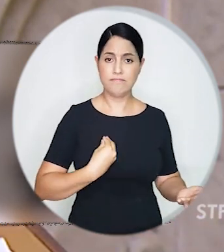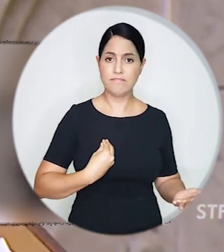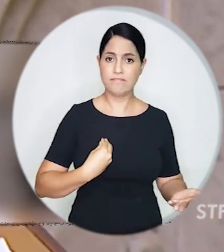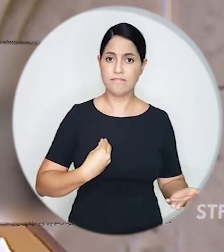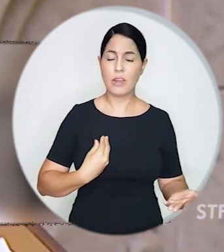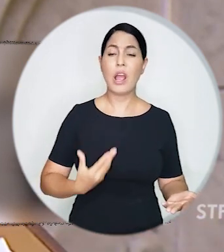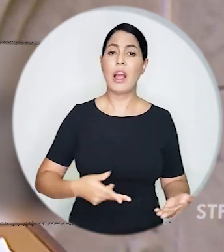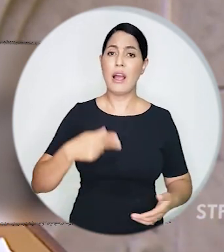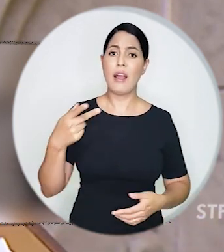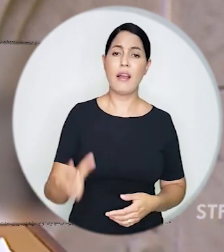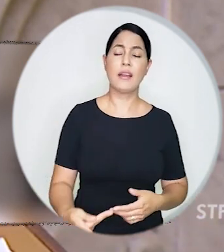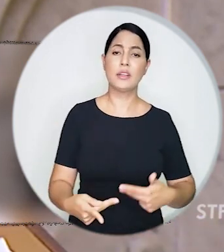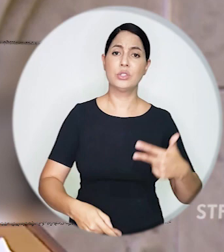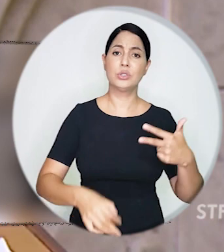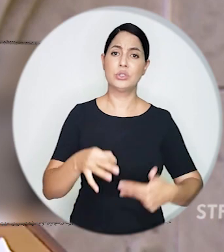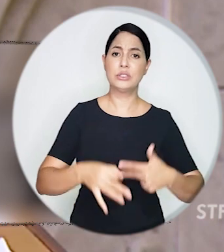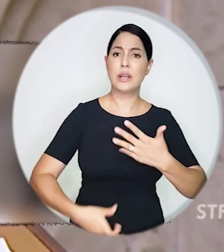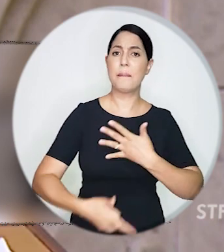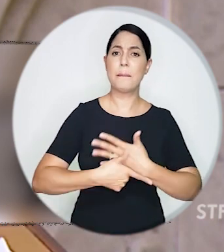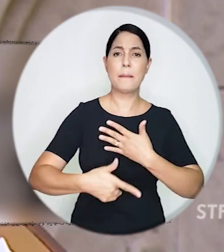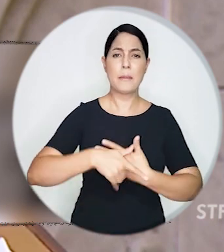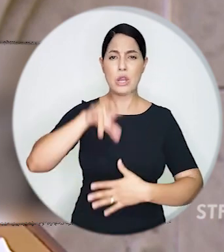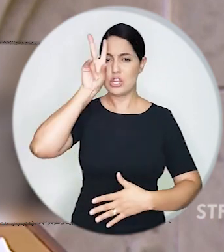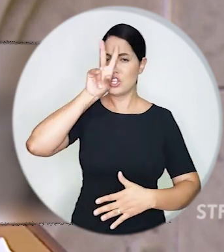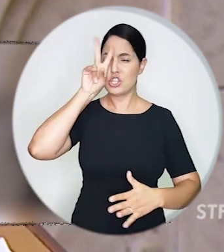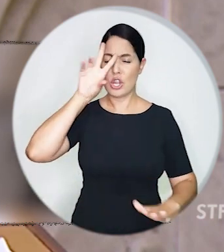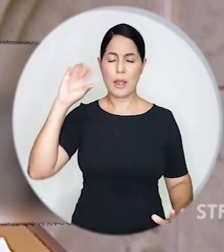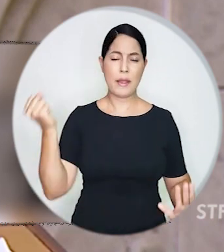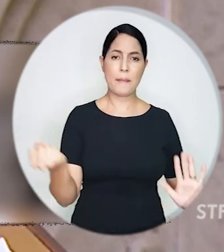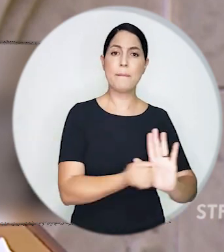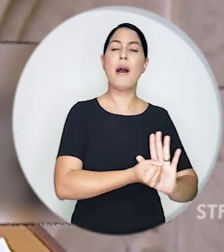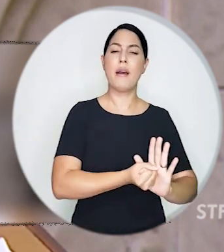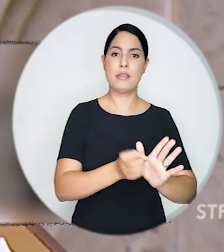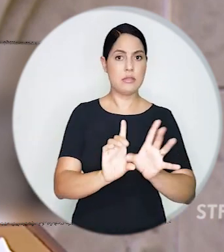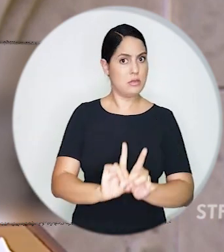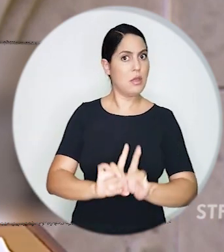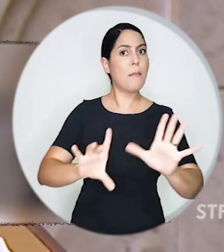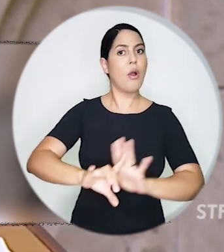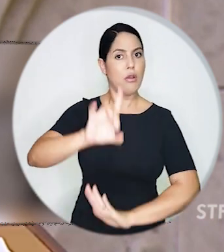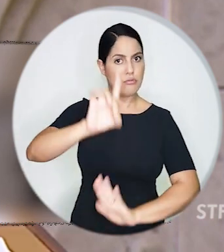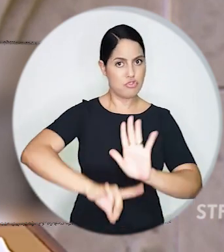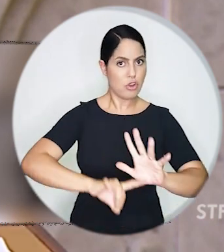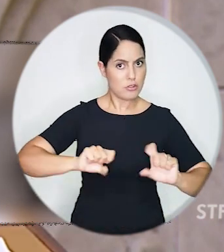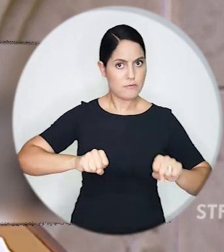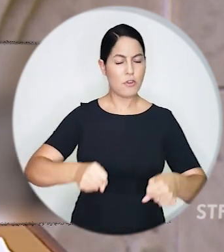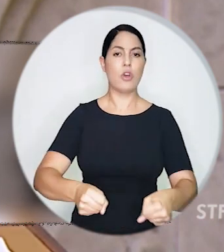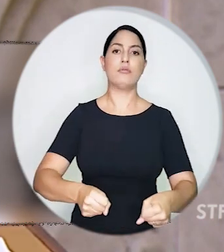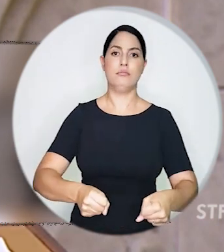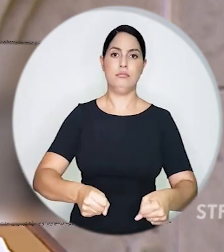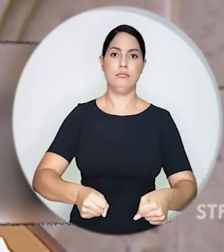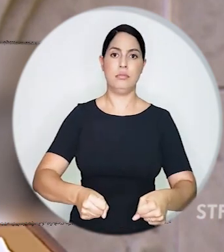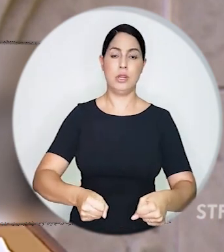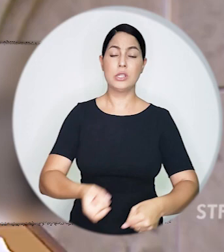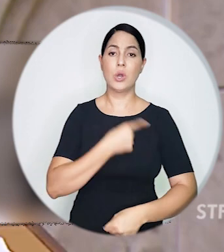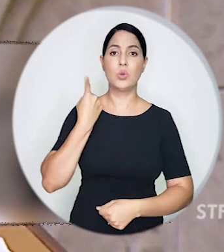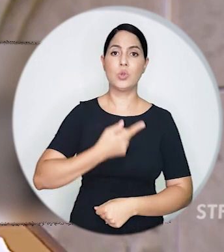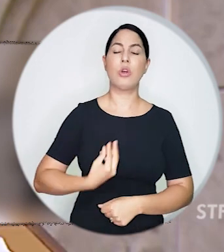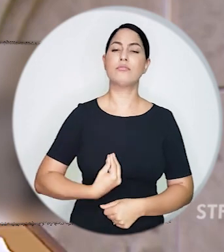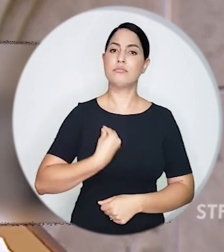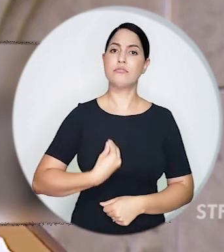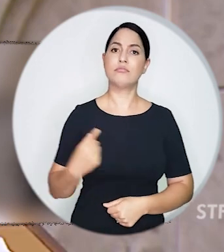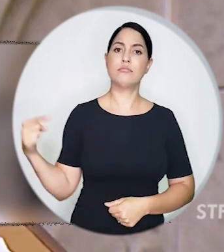do ano judiciário cumpre com o papel histórico de reforçar a prevalência do Estado Democrático de Direito. Aqui